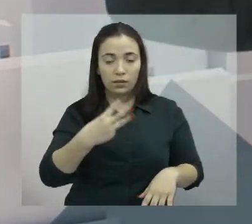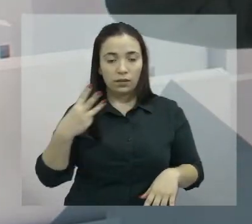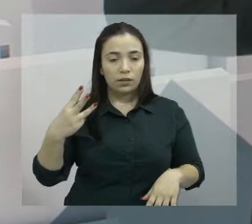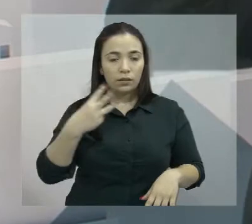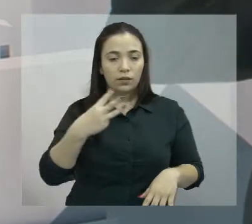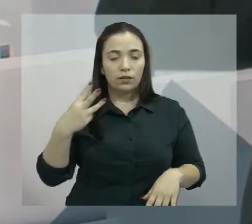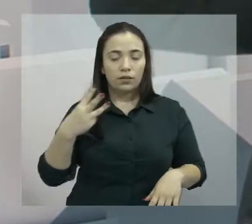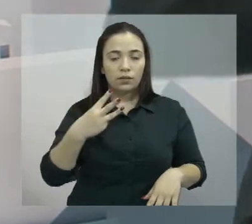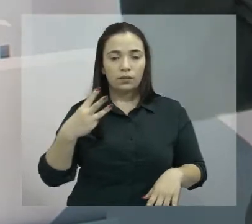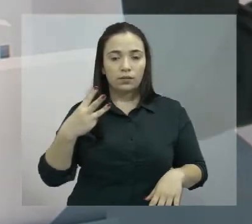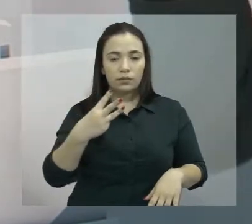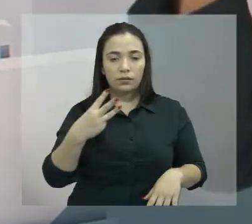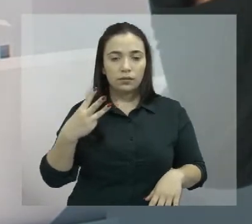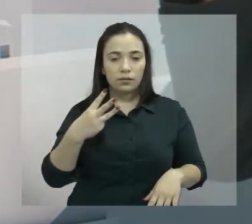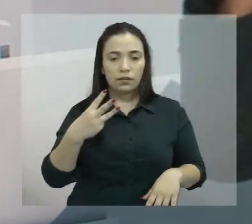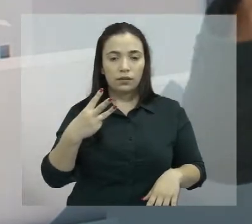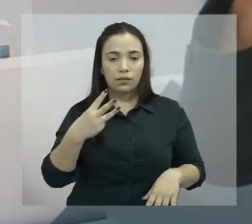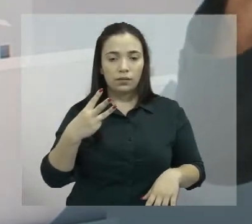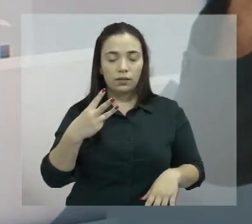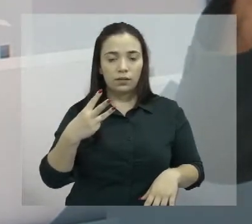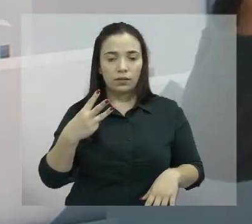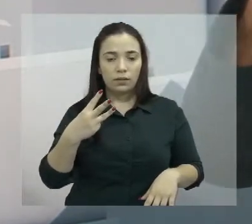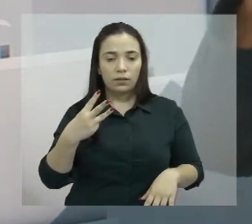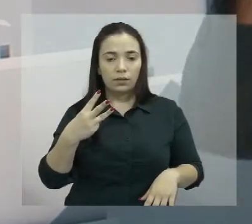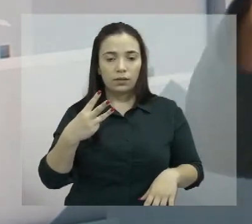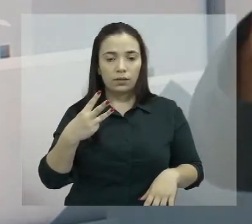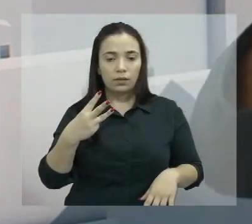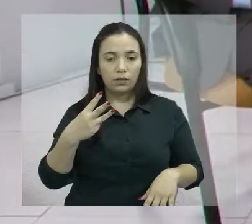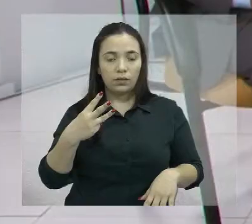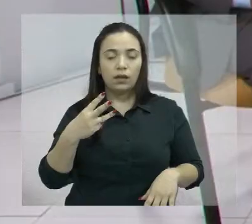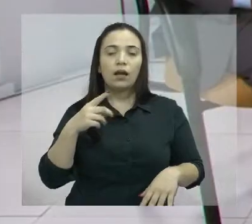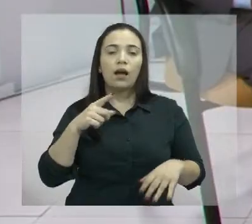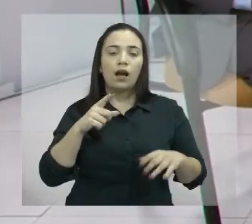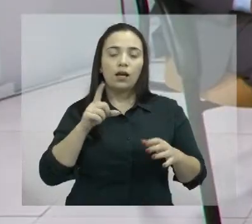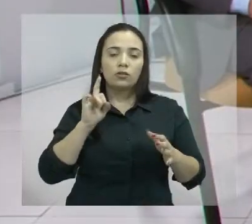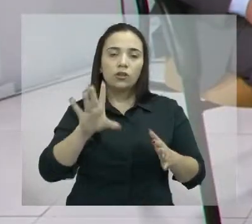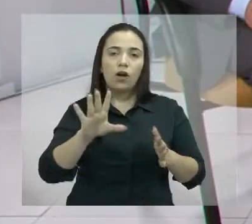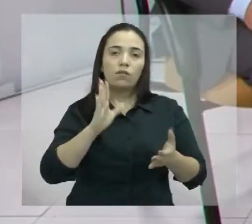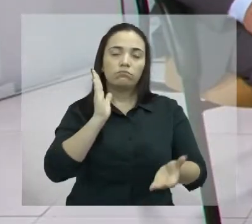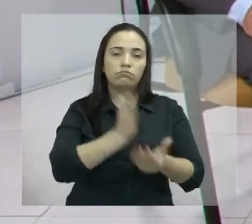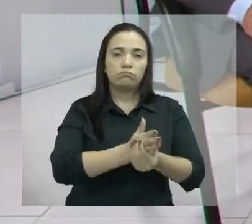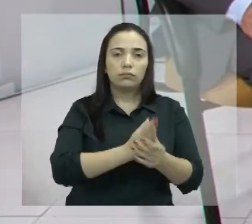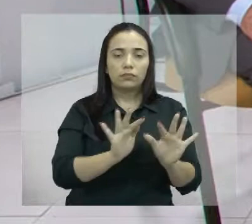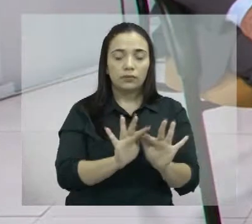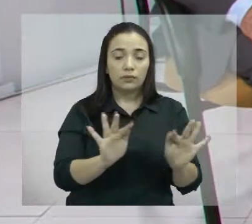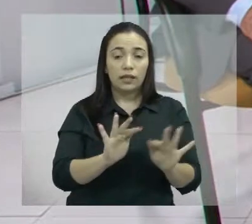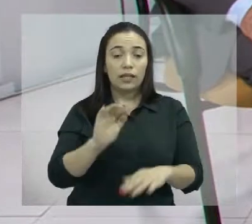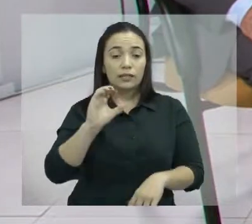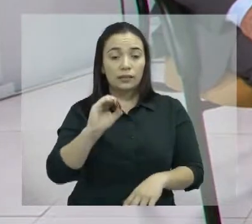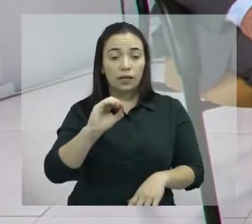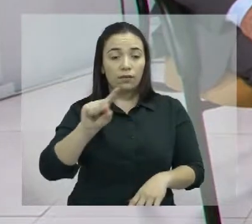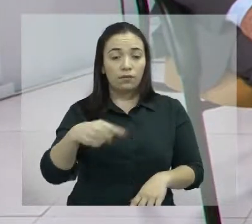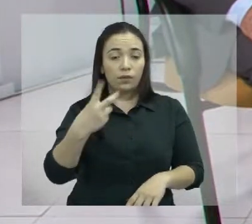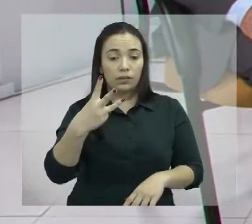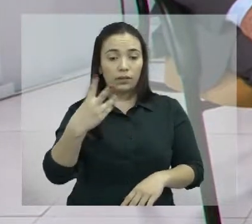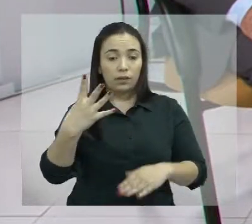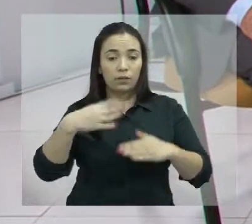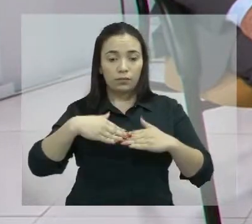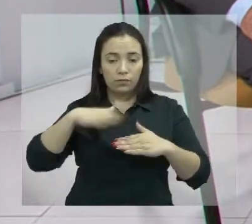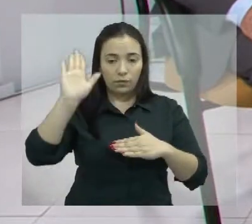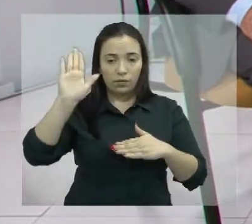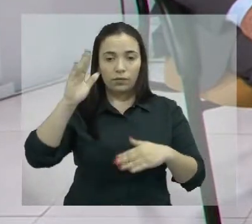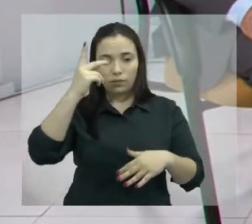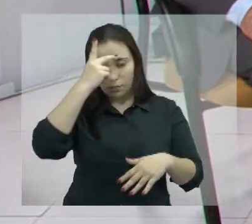0,33 miligramas por litro, ali é um processo administrativo. A partir de 0,34 para cima, aí